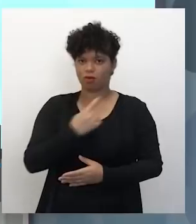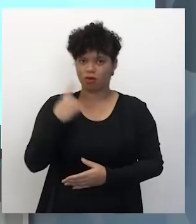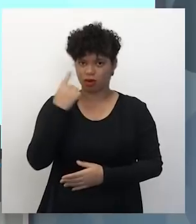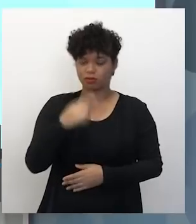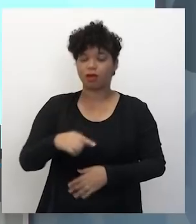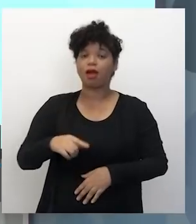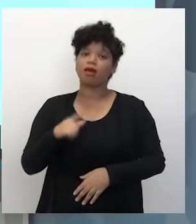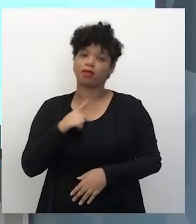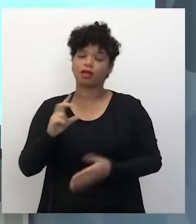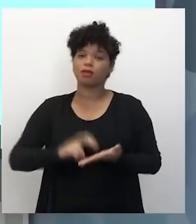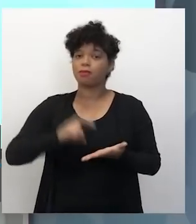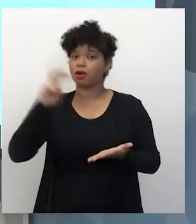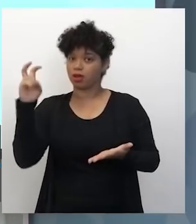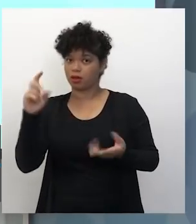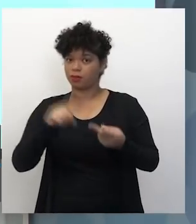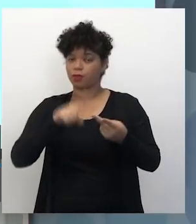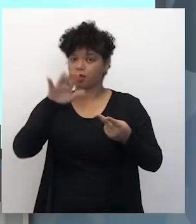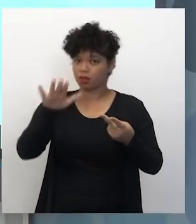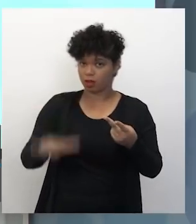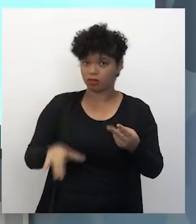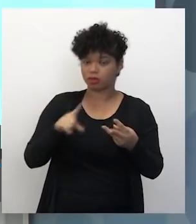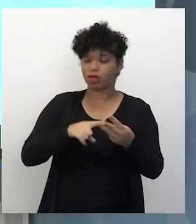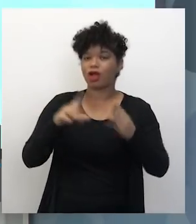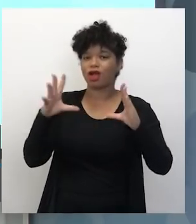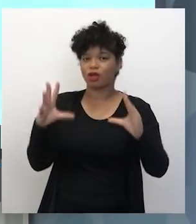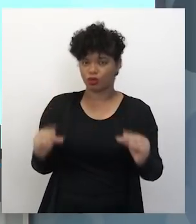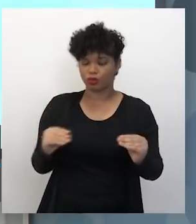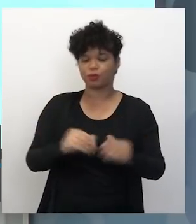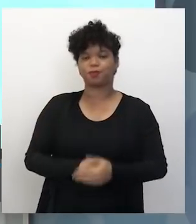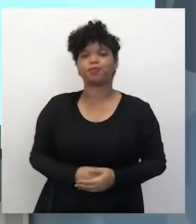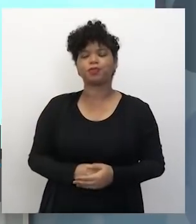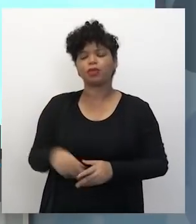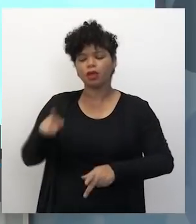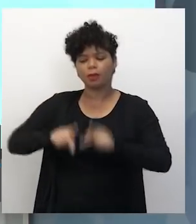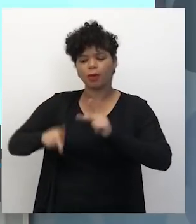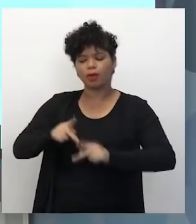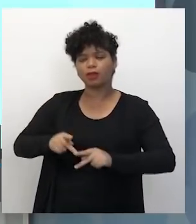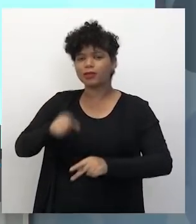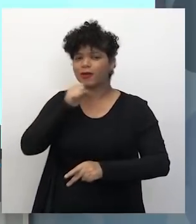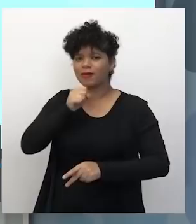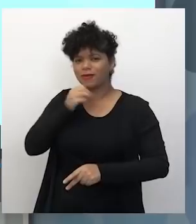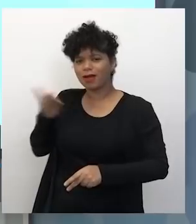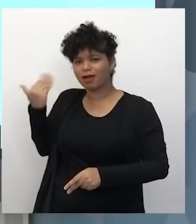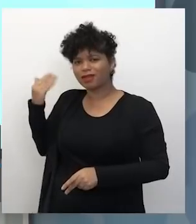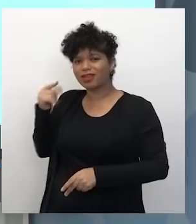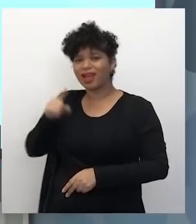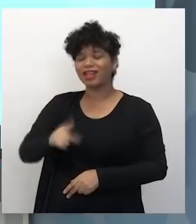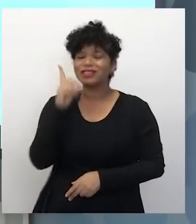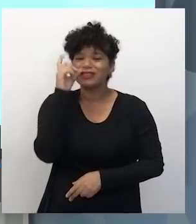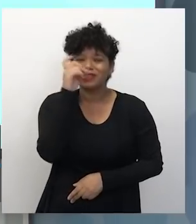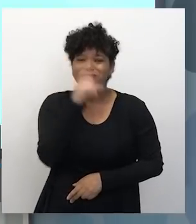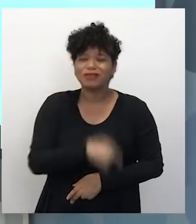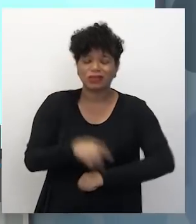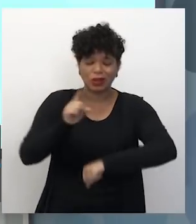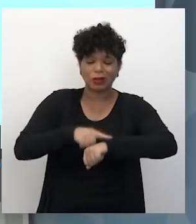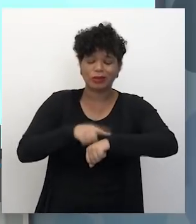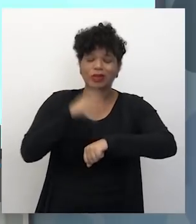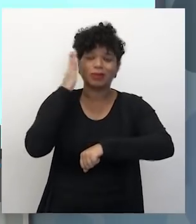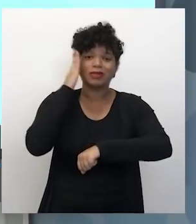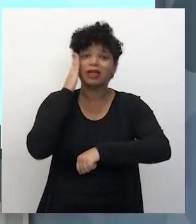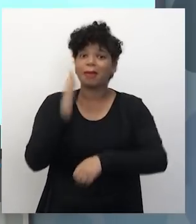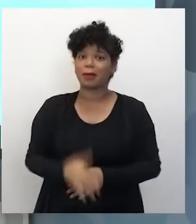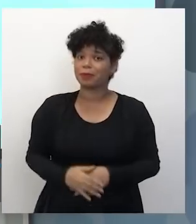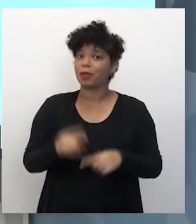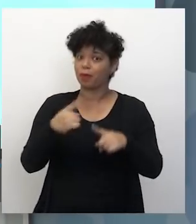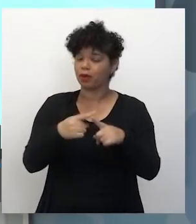Os povos antigos, eles tinham muita curiosidade em marcar o tempo. Por quê? O homem, ele começou com a agricultura. A gente vai estudar